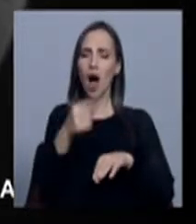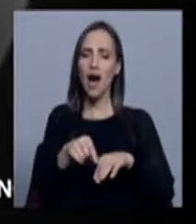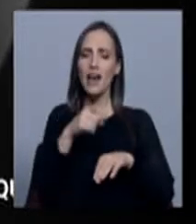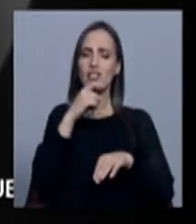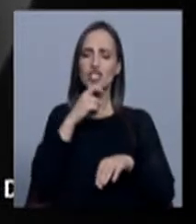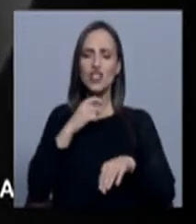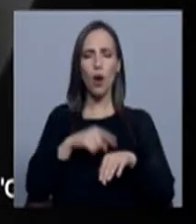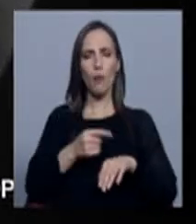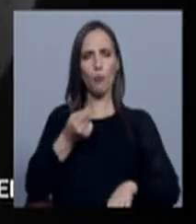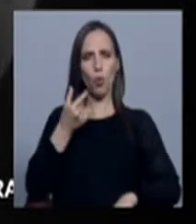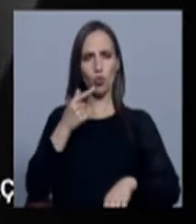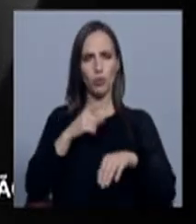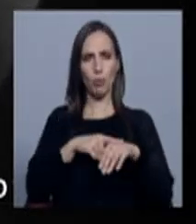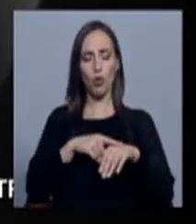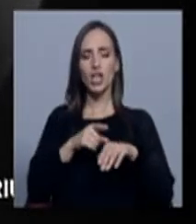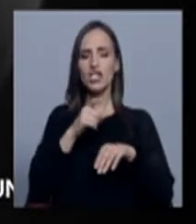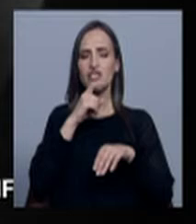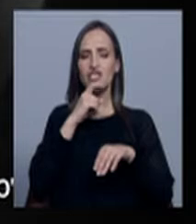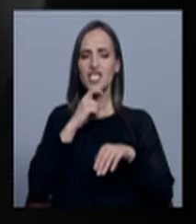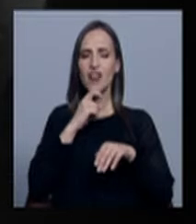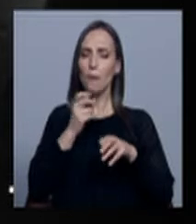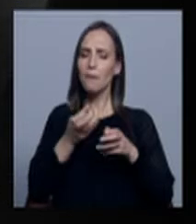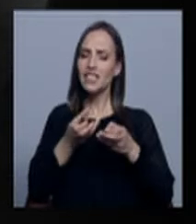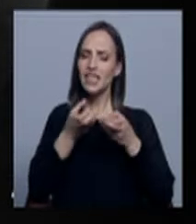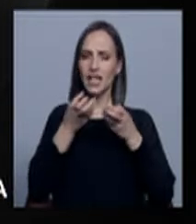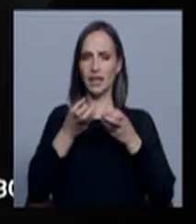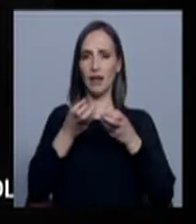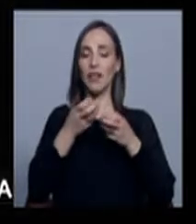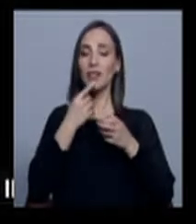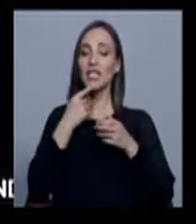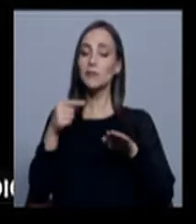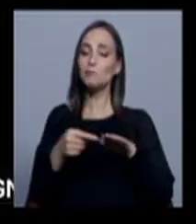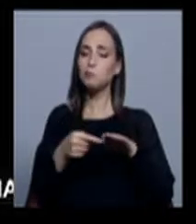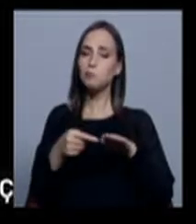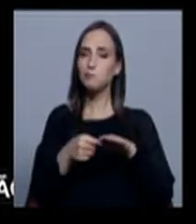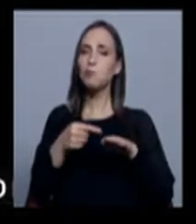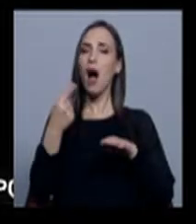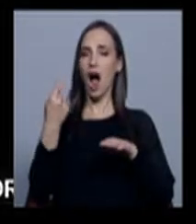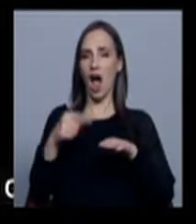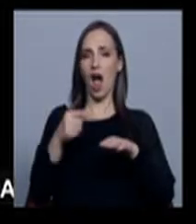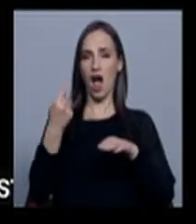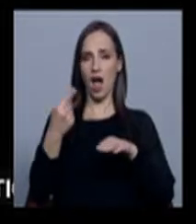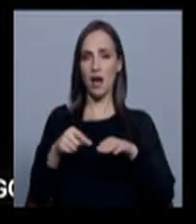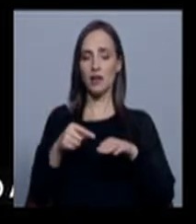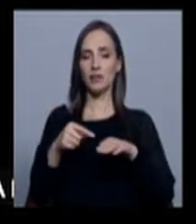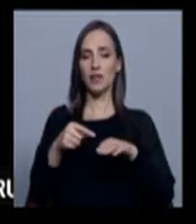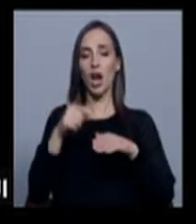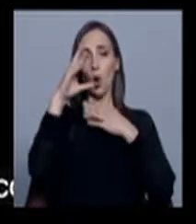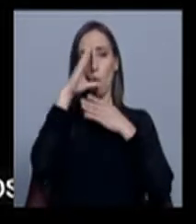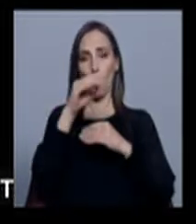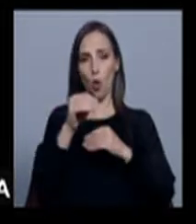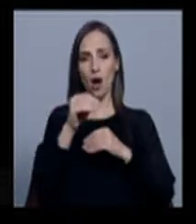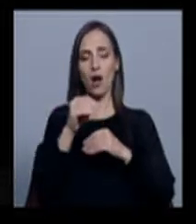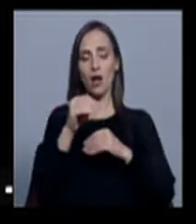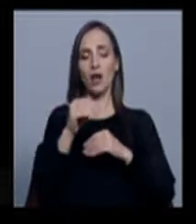recente e é mais quente, e que indica que, então, há algo ali no interior de Dione que também está a colocar vapor